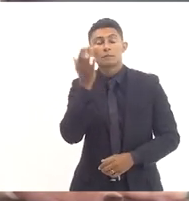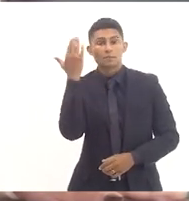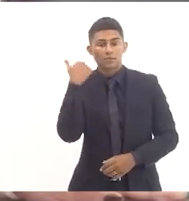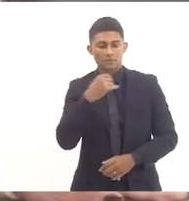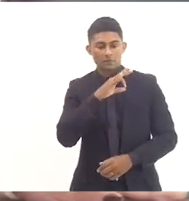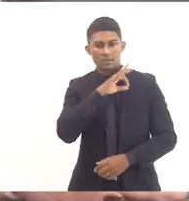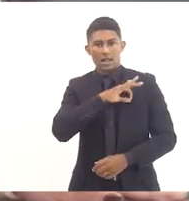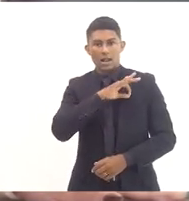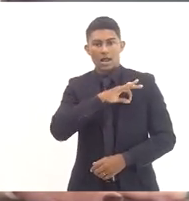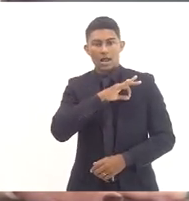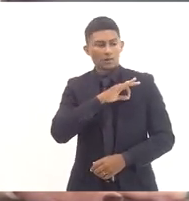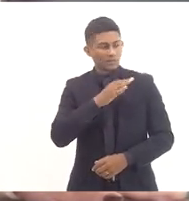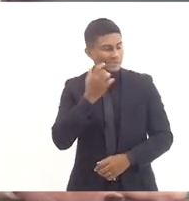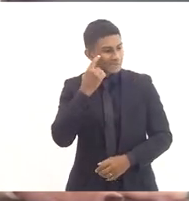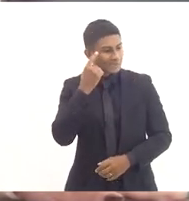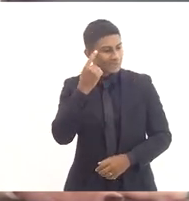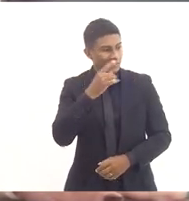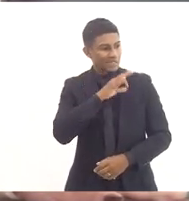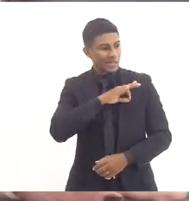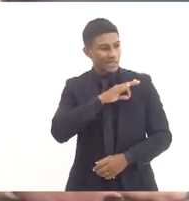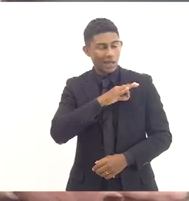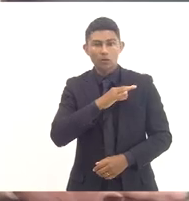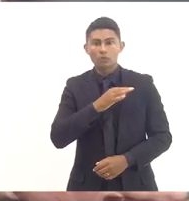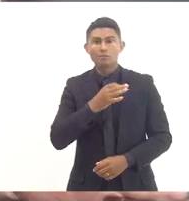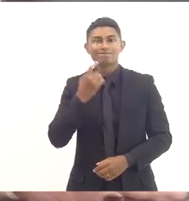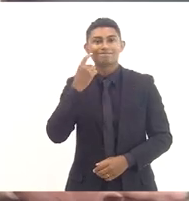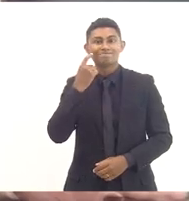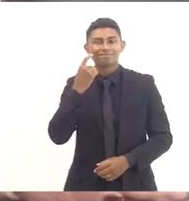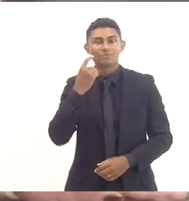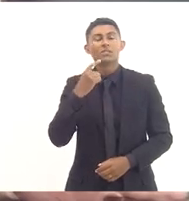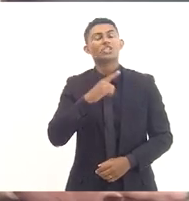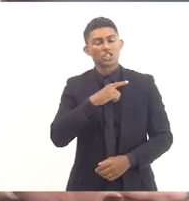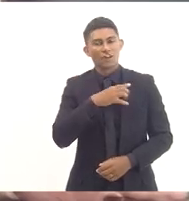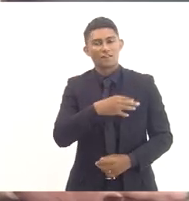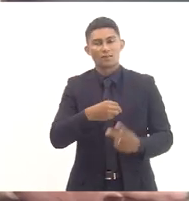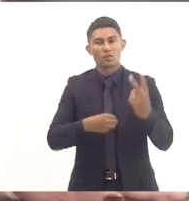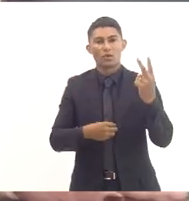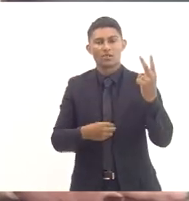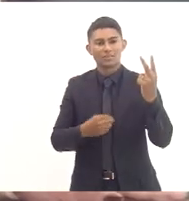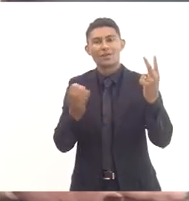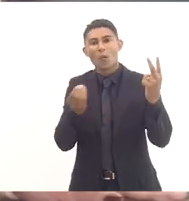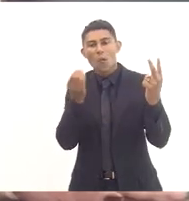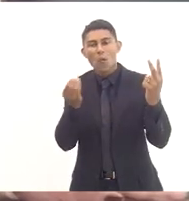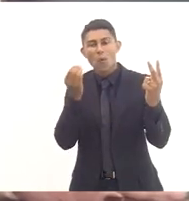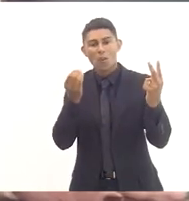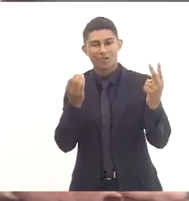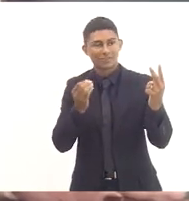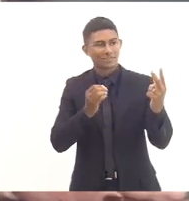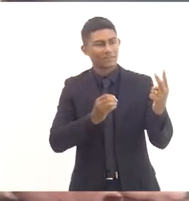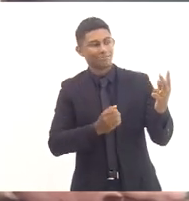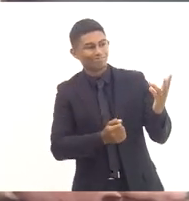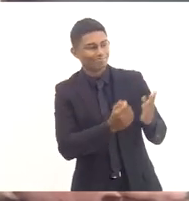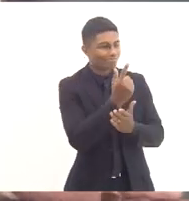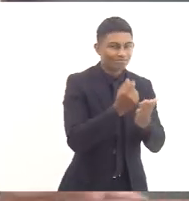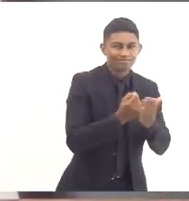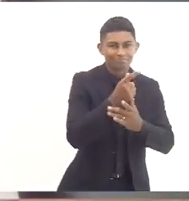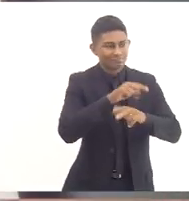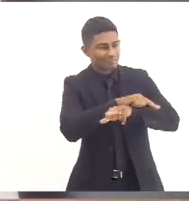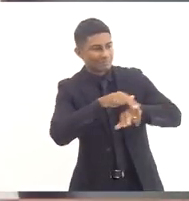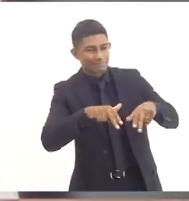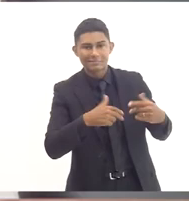eu comecei a ganhar melhorzinho já tinha né doido para dividir comigo então assim É mas isso Nunca foi problema